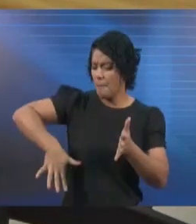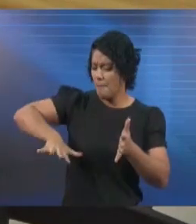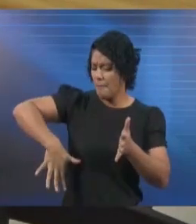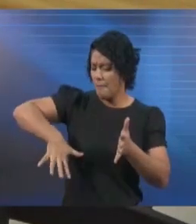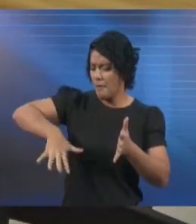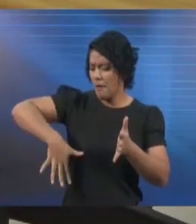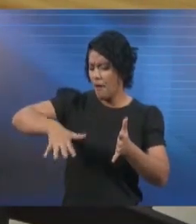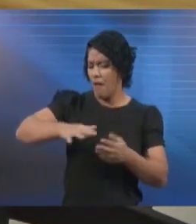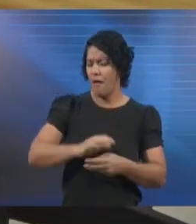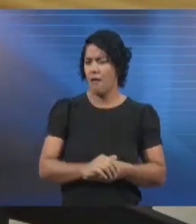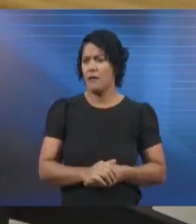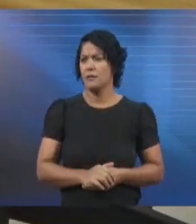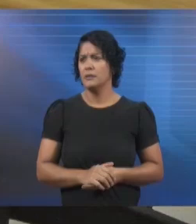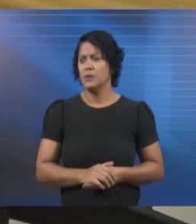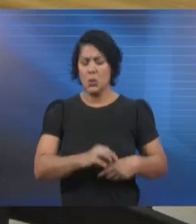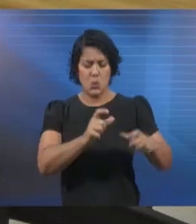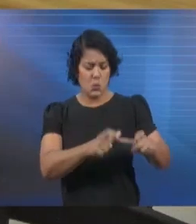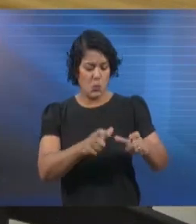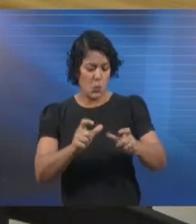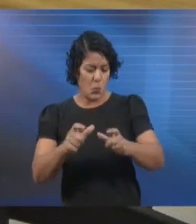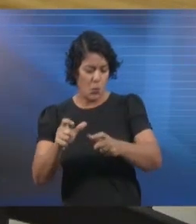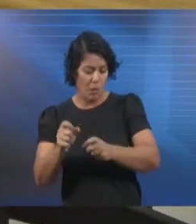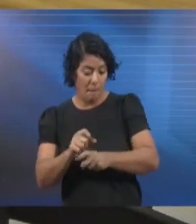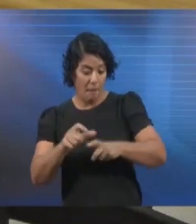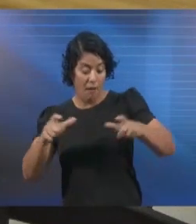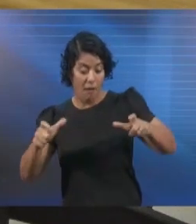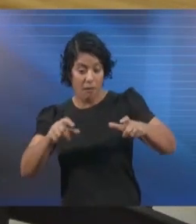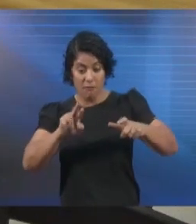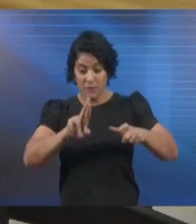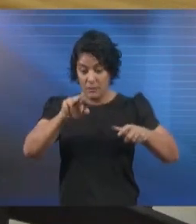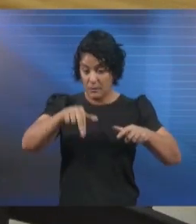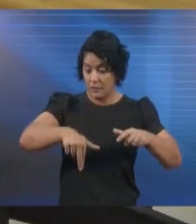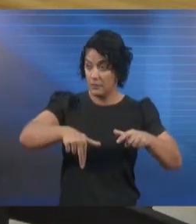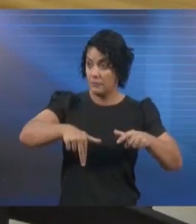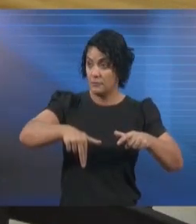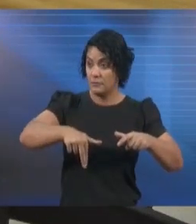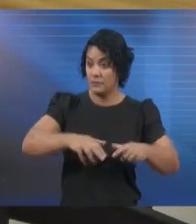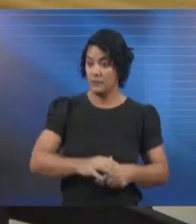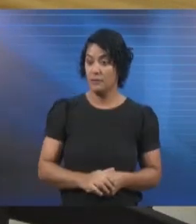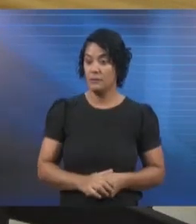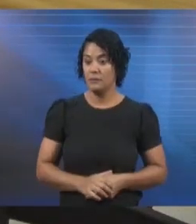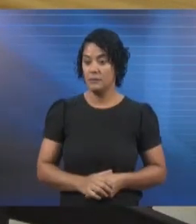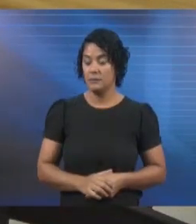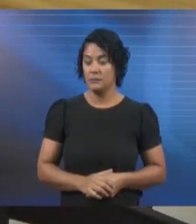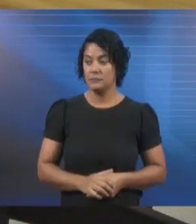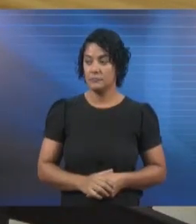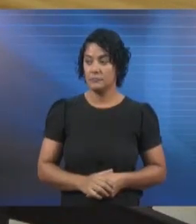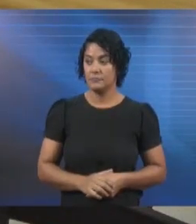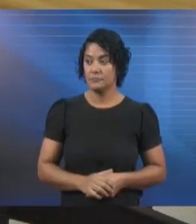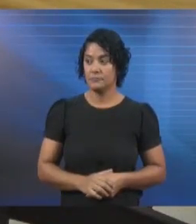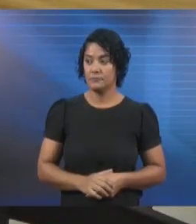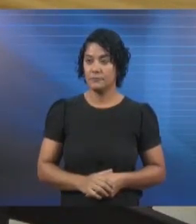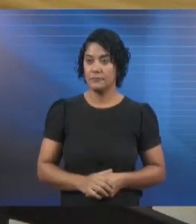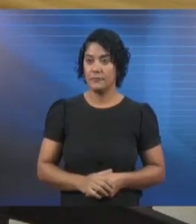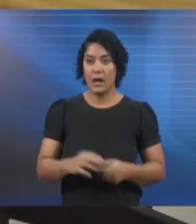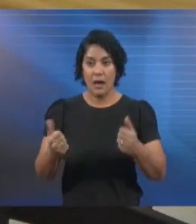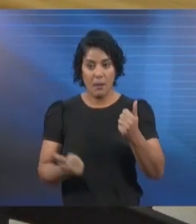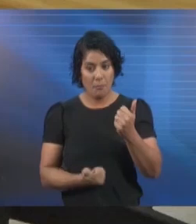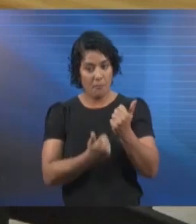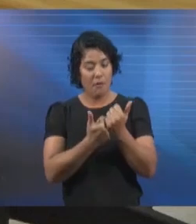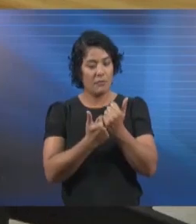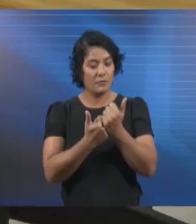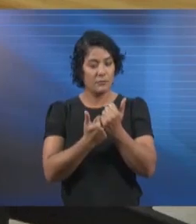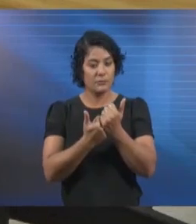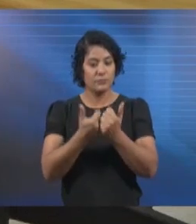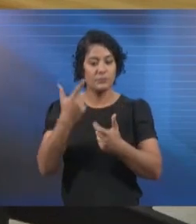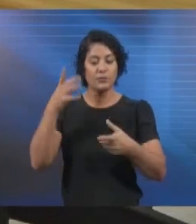número de leitos eh em todo o Rio Grande do Norte Ou seja que dá maior eh contribuição para